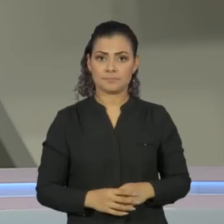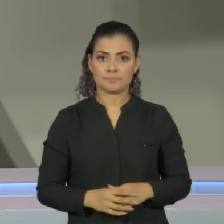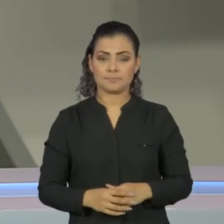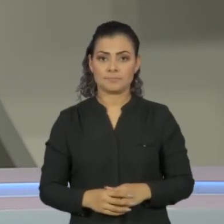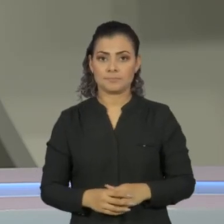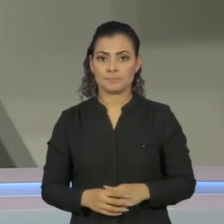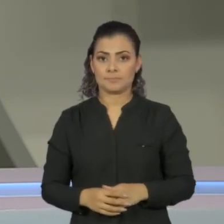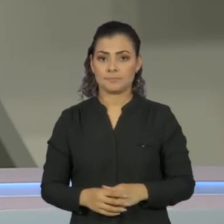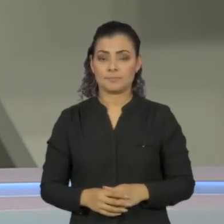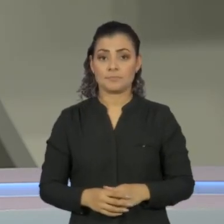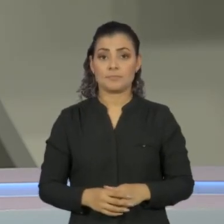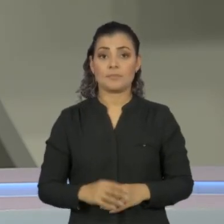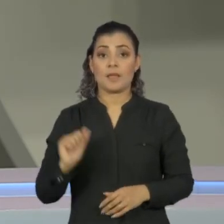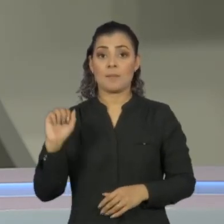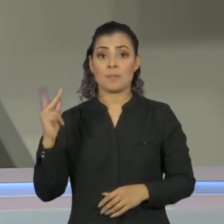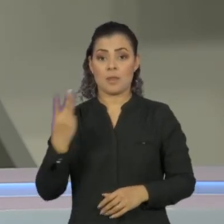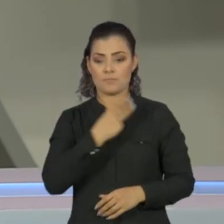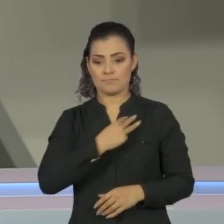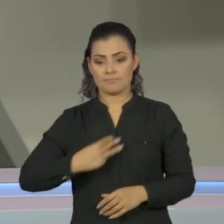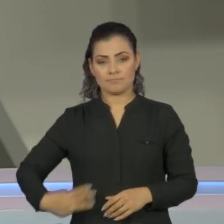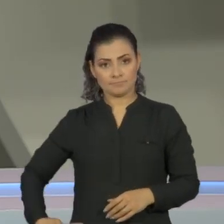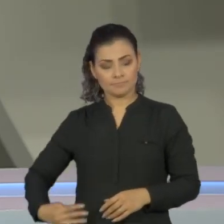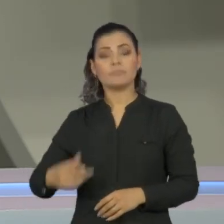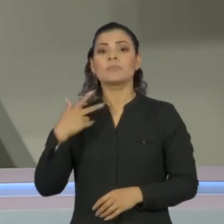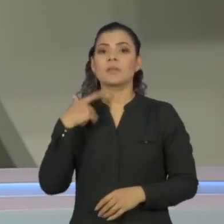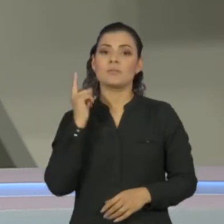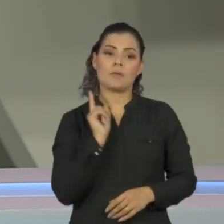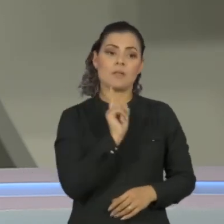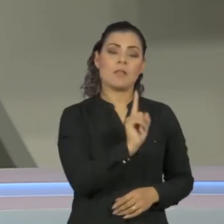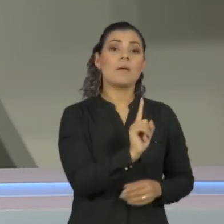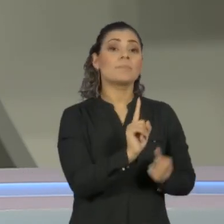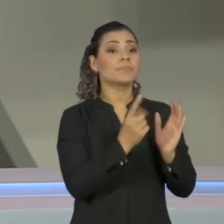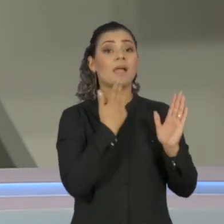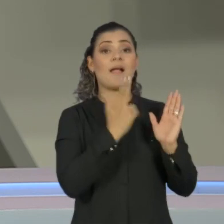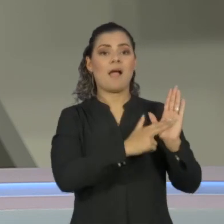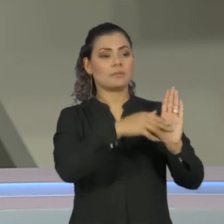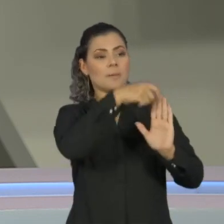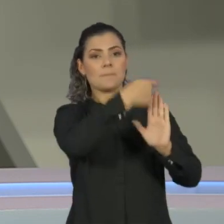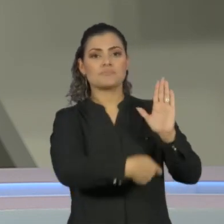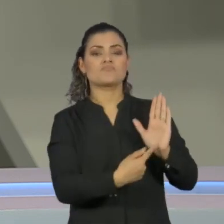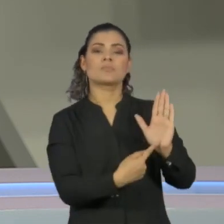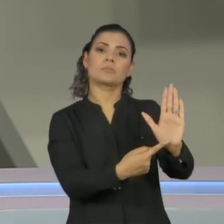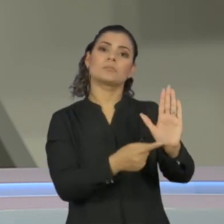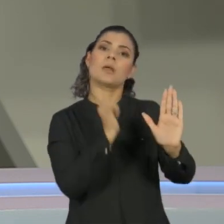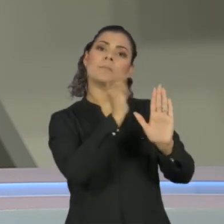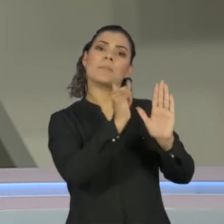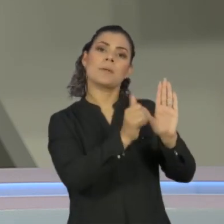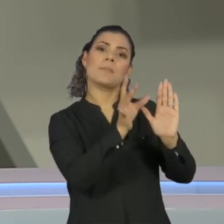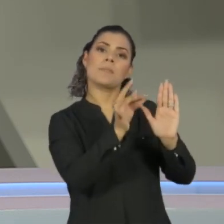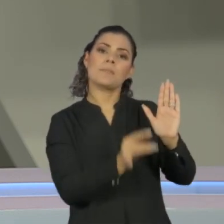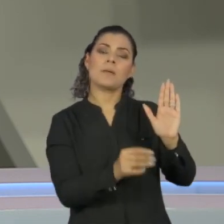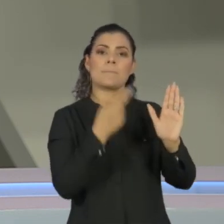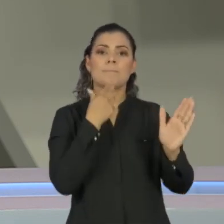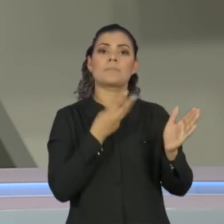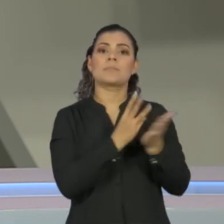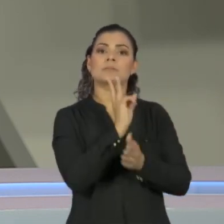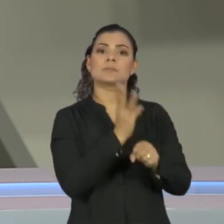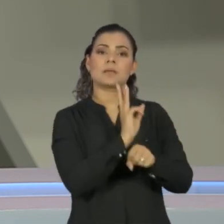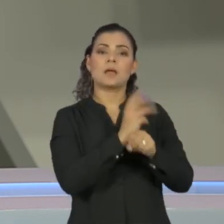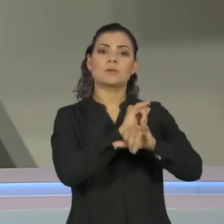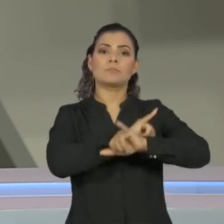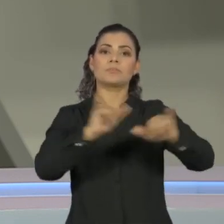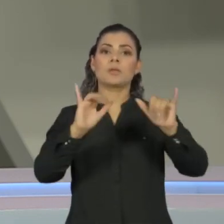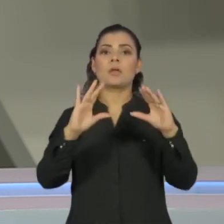a missa da educação abraham weintraub entrega depoimento por escrito na polícia federal e reafirmo conteúdo de uma mensagem que